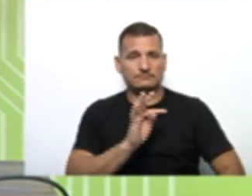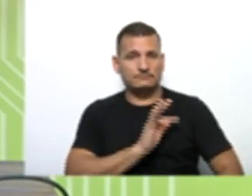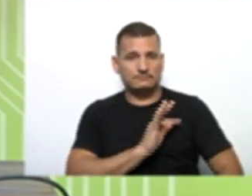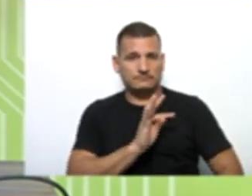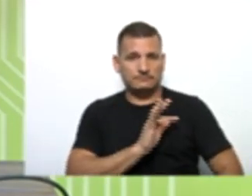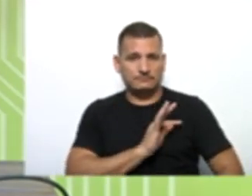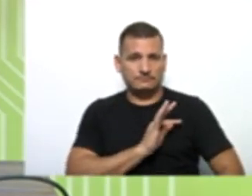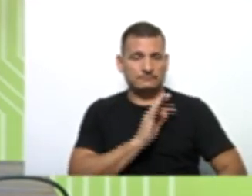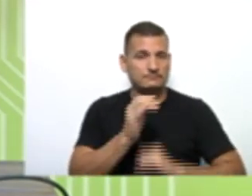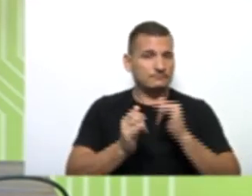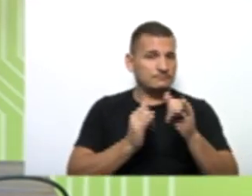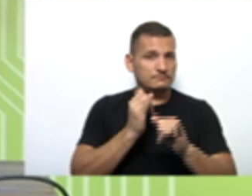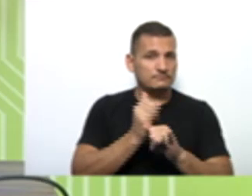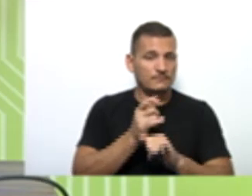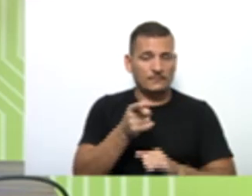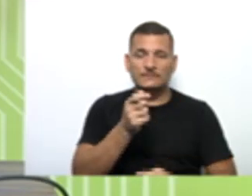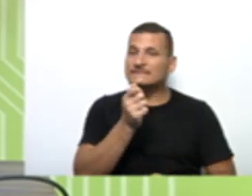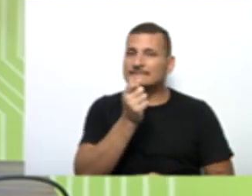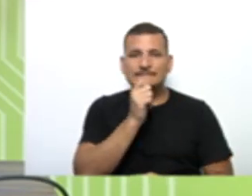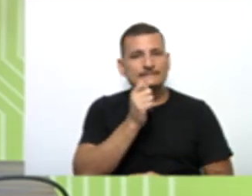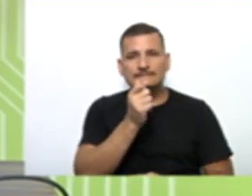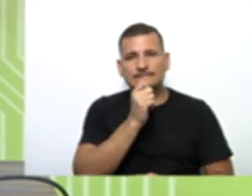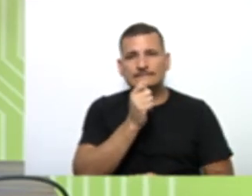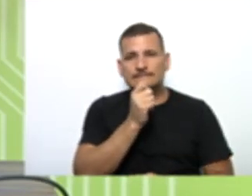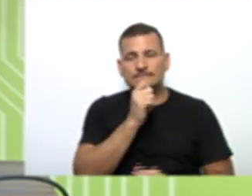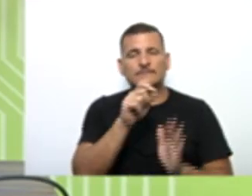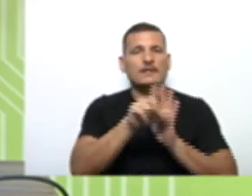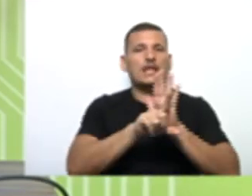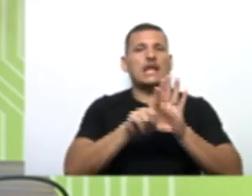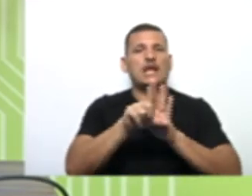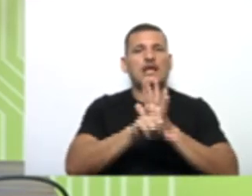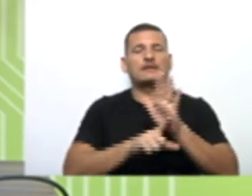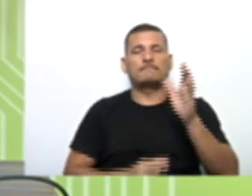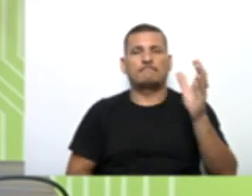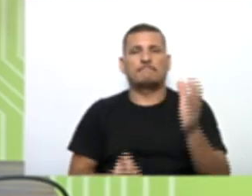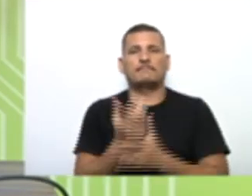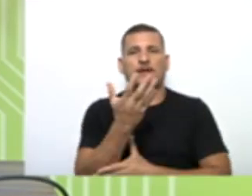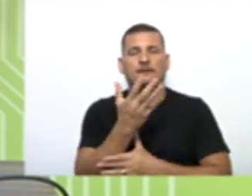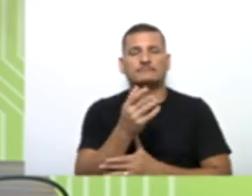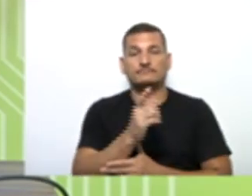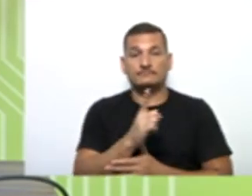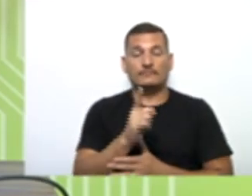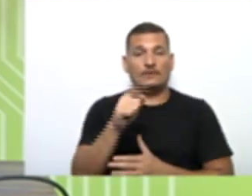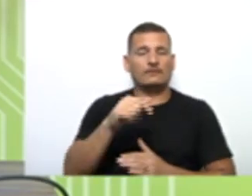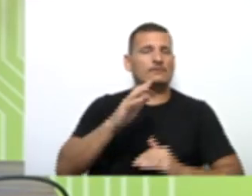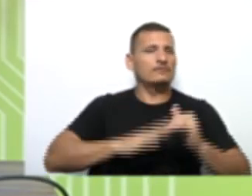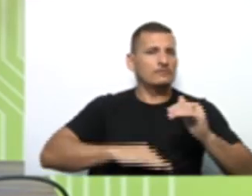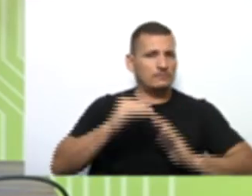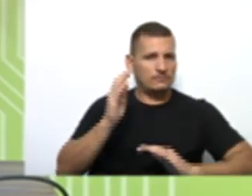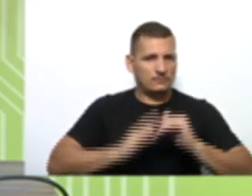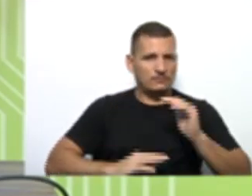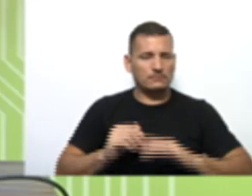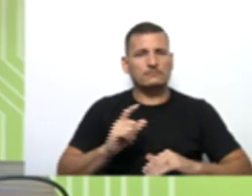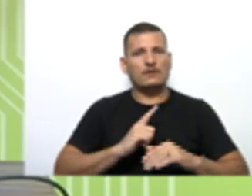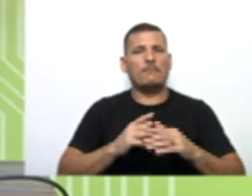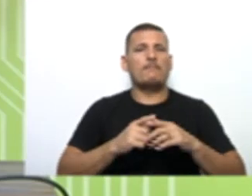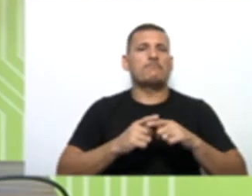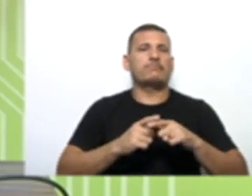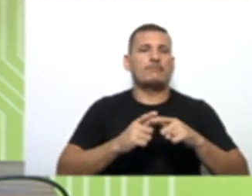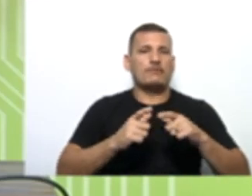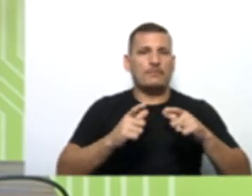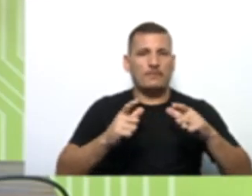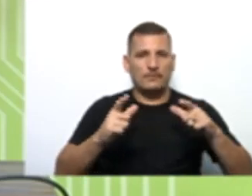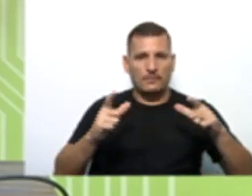informática, não está devidamente regulamentada pela nossa legislação. É uma profissão crescente, em